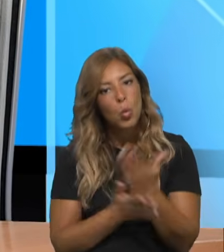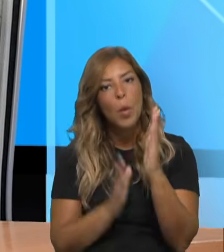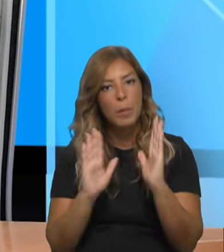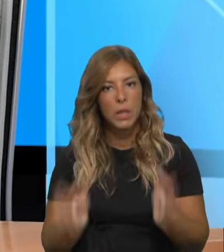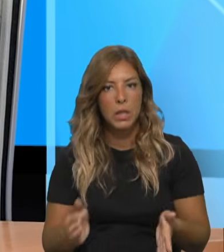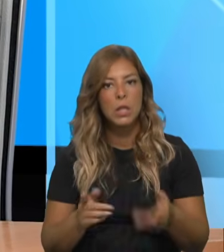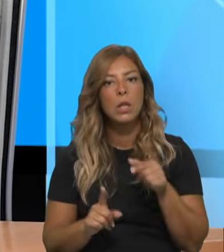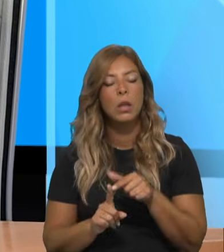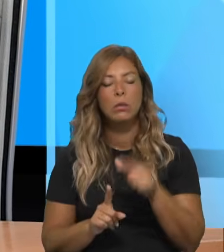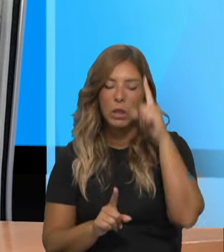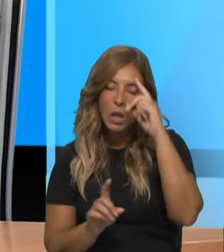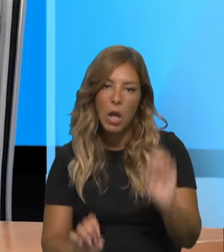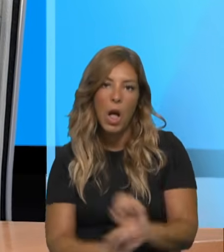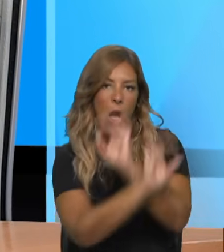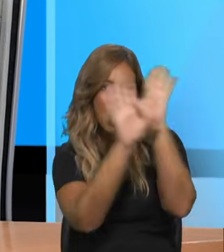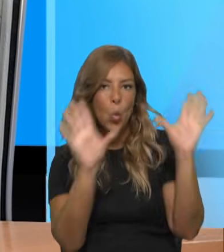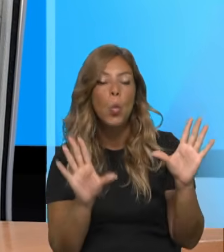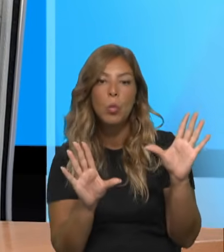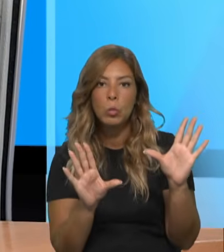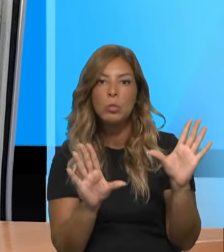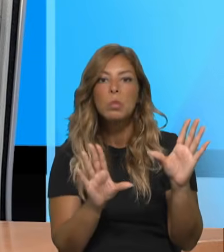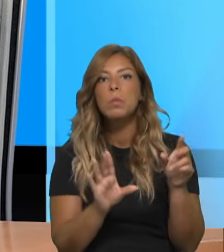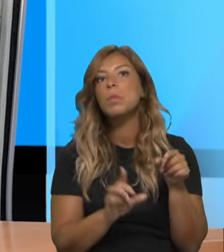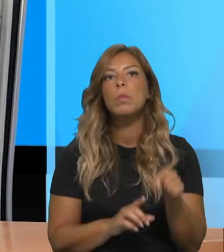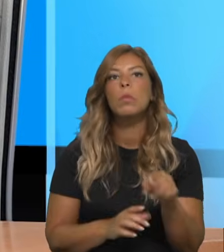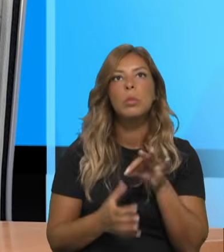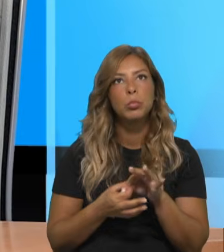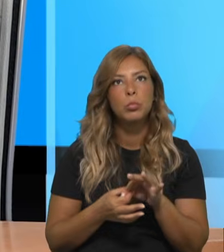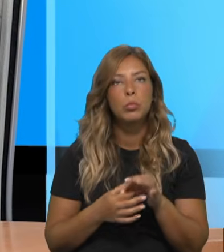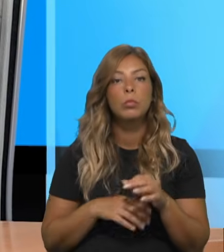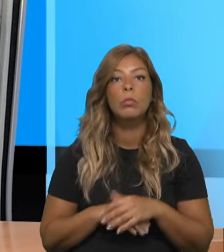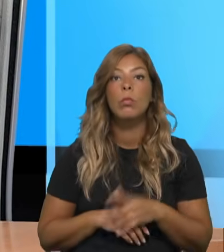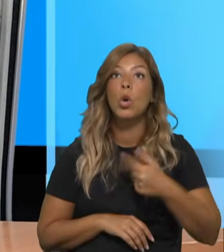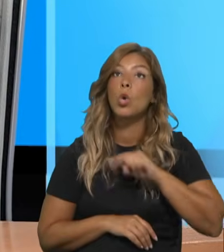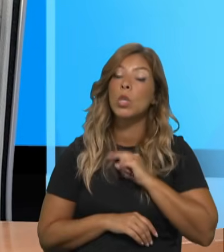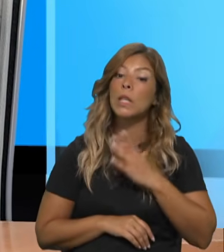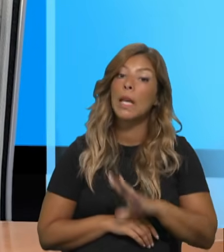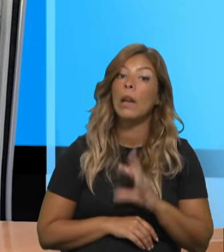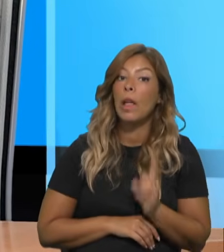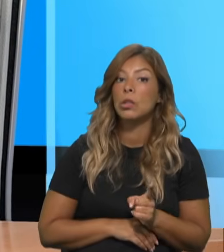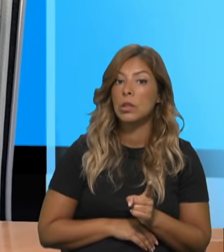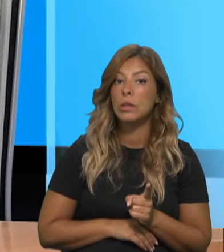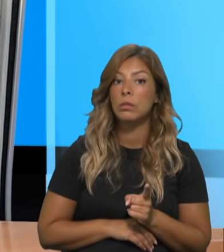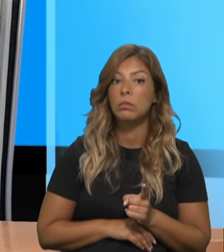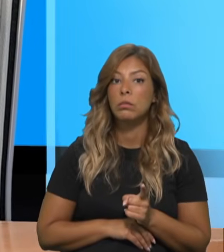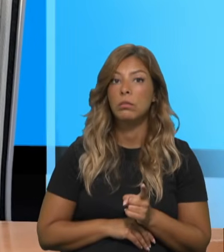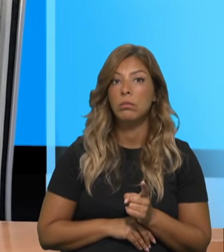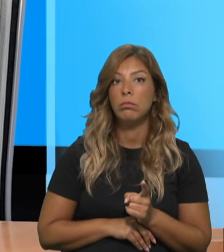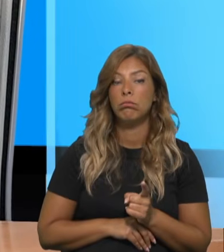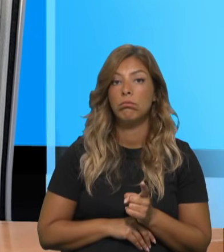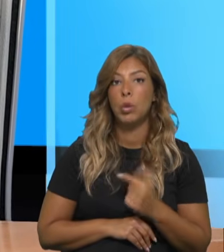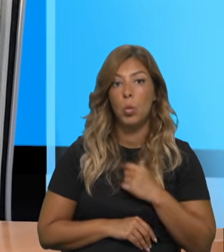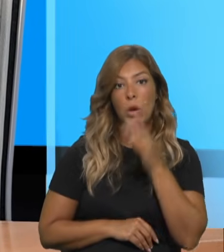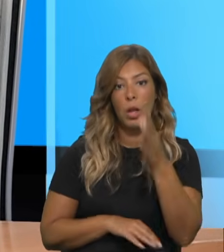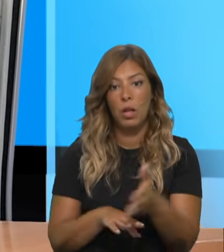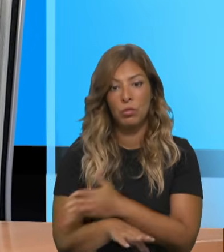e deixar isso claro também em relação à opinião pública. E a nossa intenção é, como comecei por dizer,